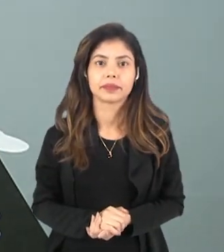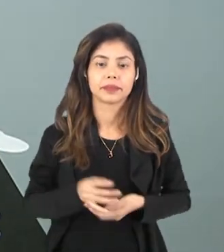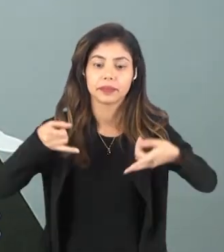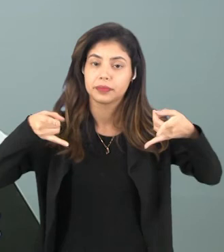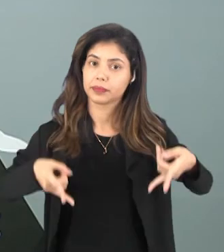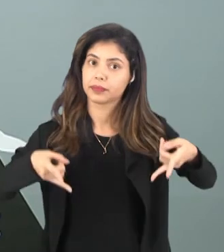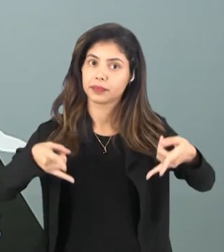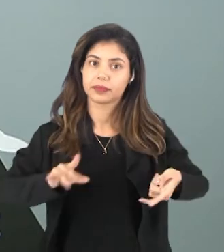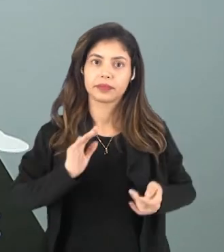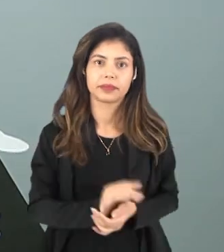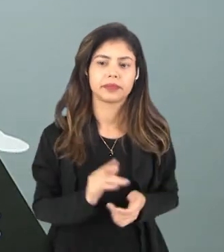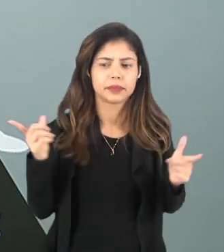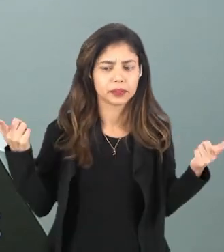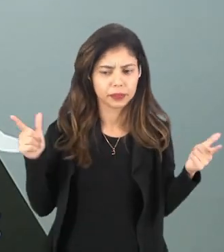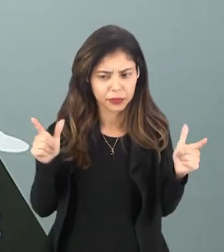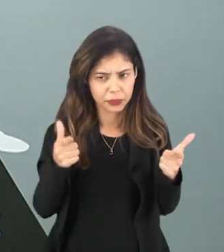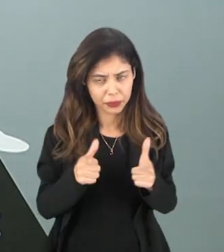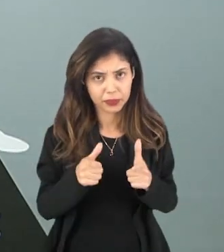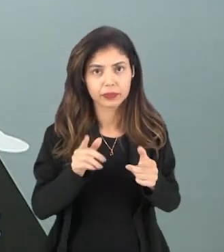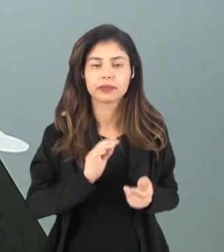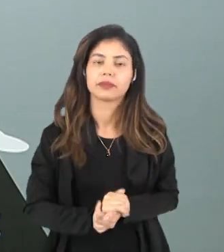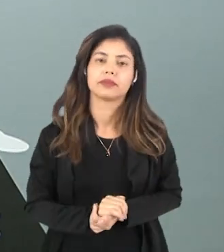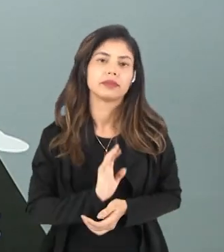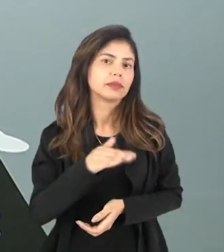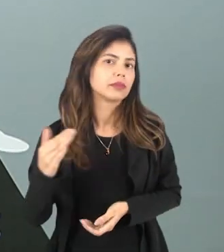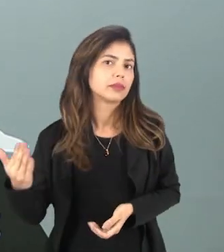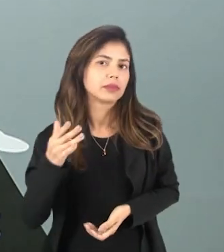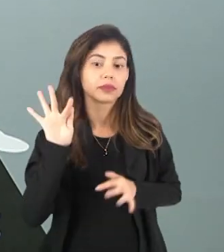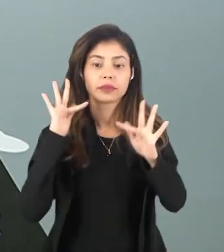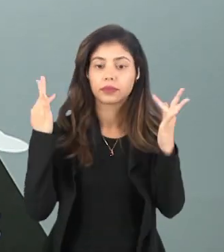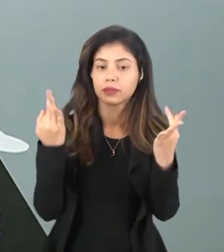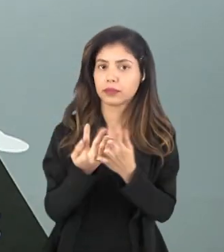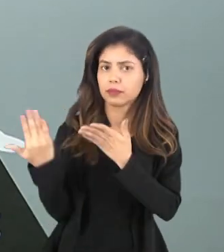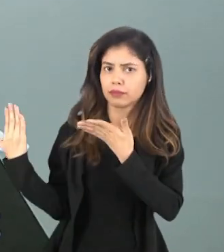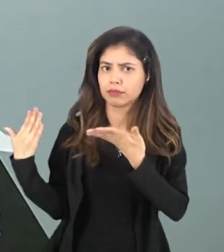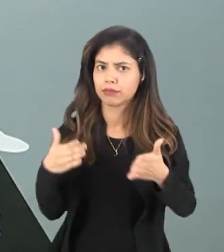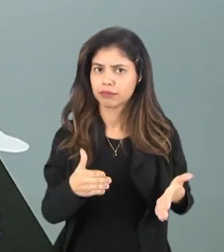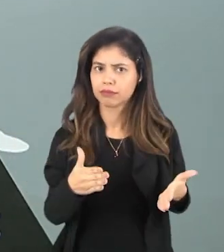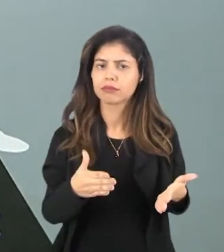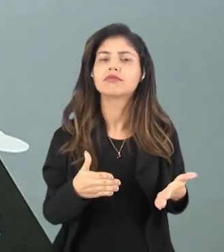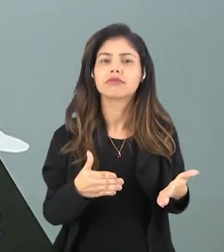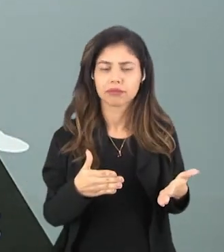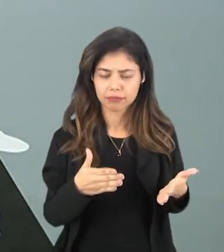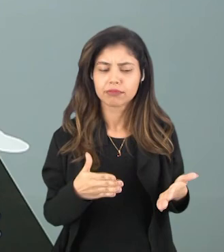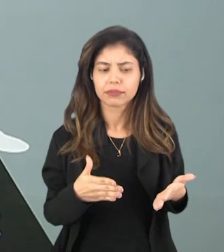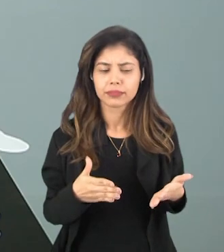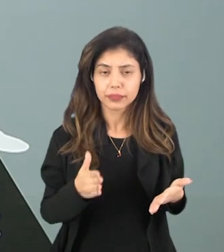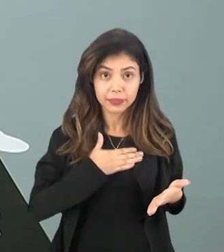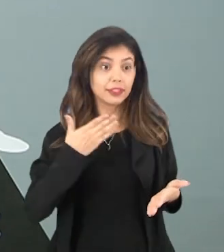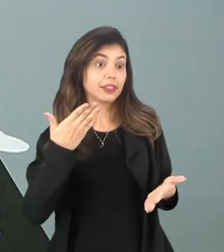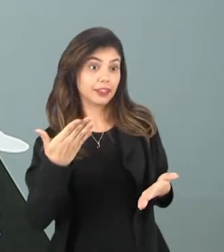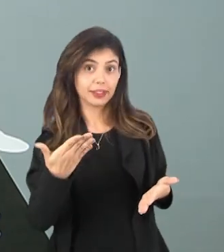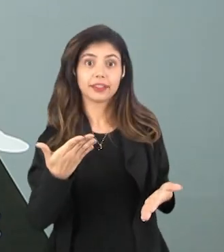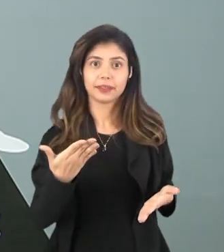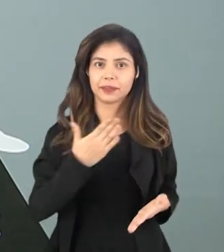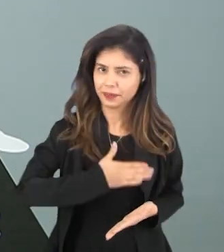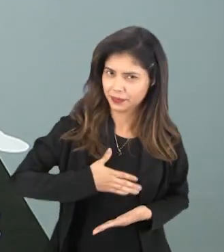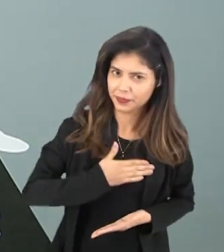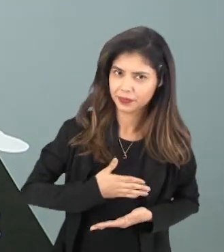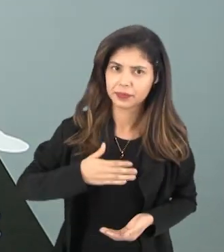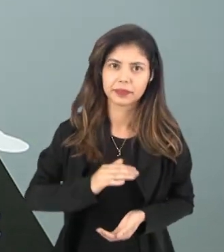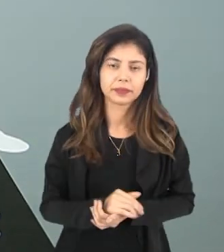cama menor quando a família osso chegou ela se assustou